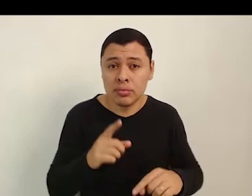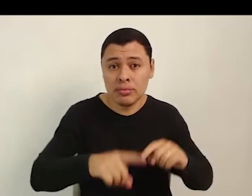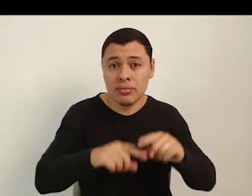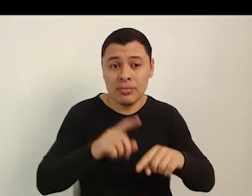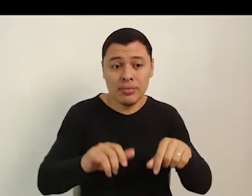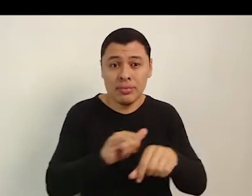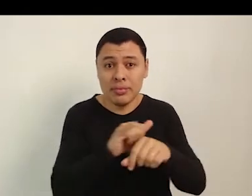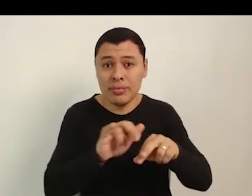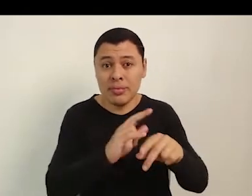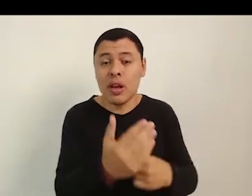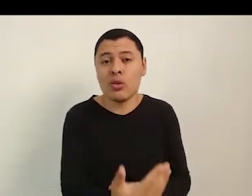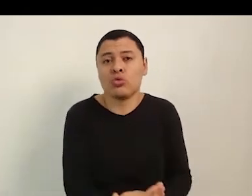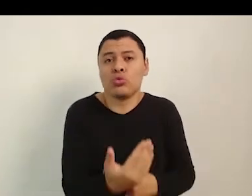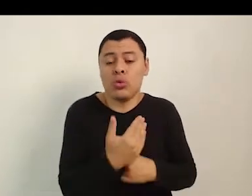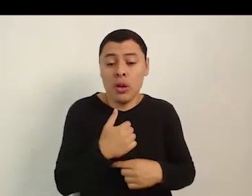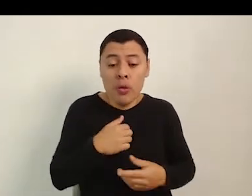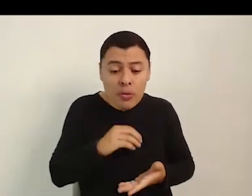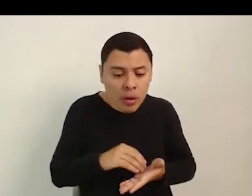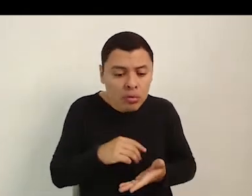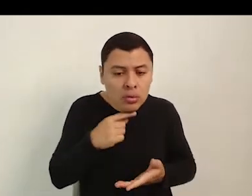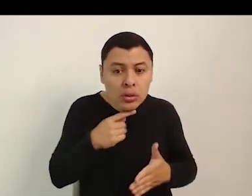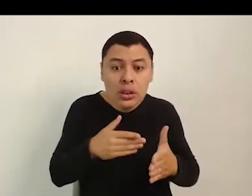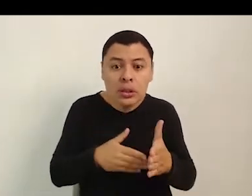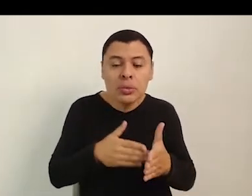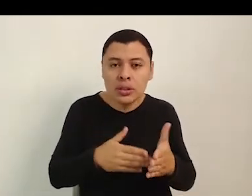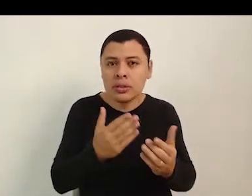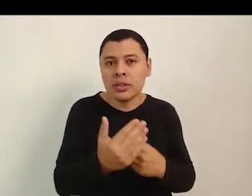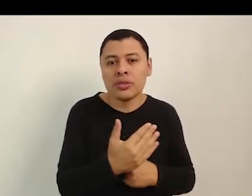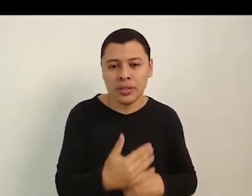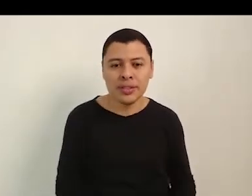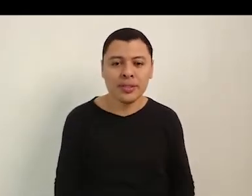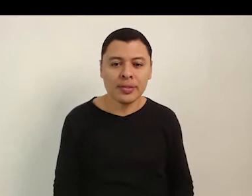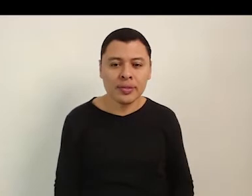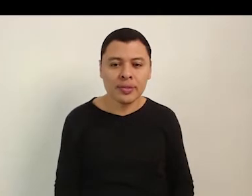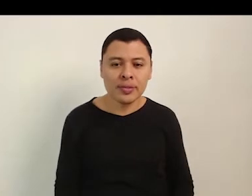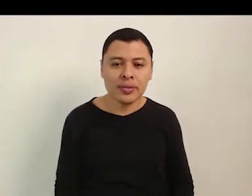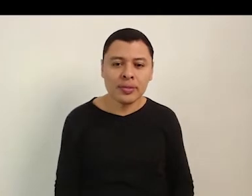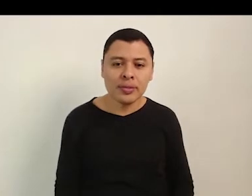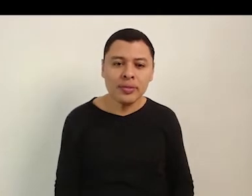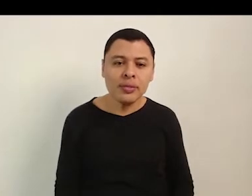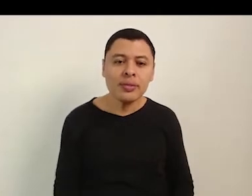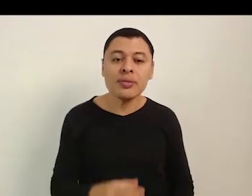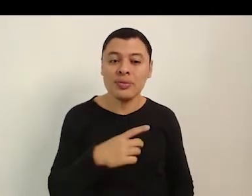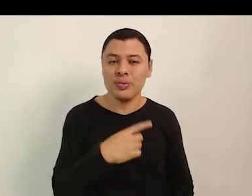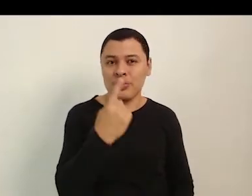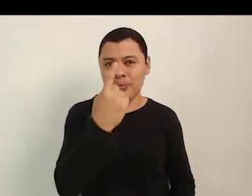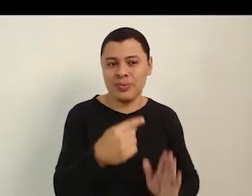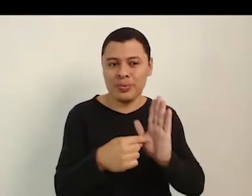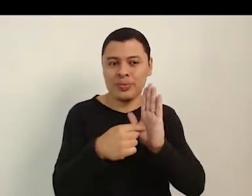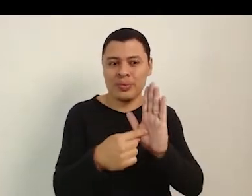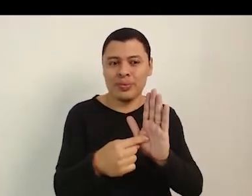auxiliar pessoas que necessitem delas. Aqui a gente vai trazer um exemplo de como que uma